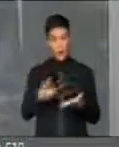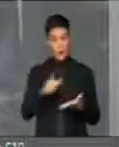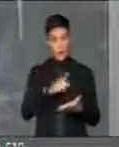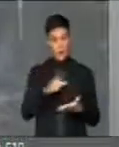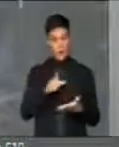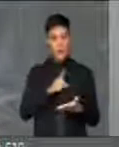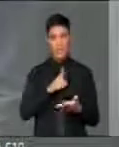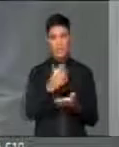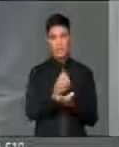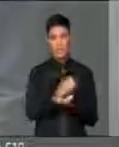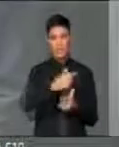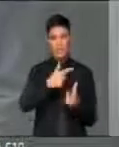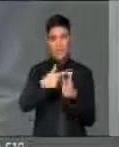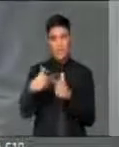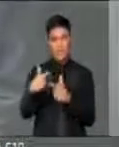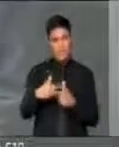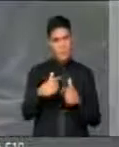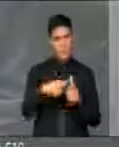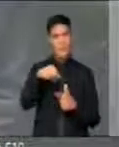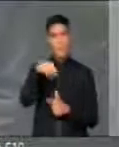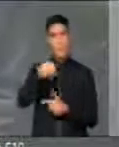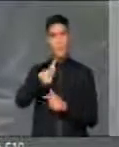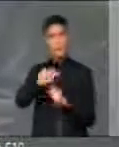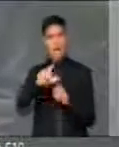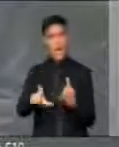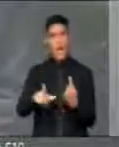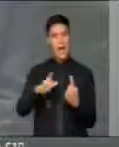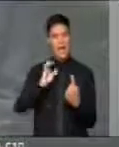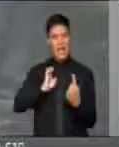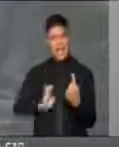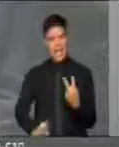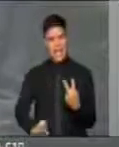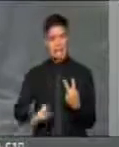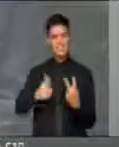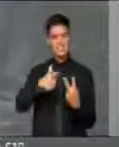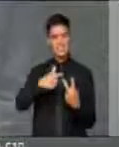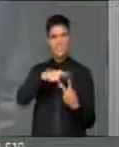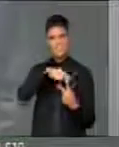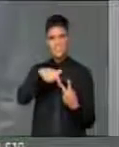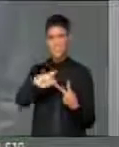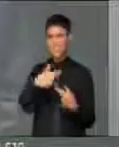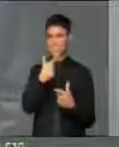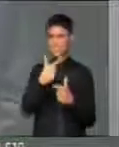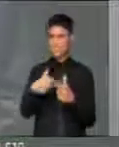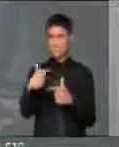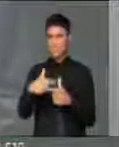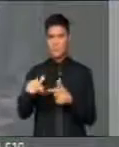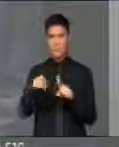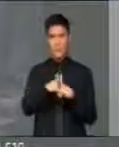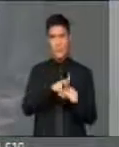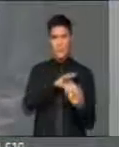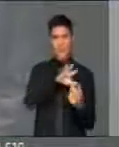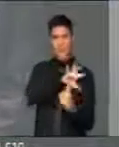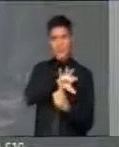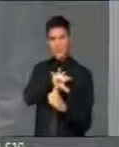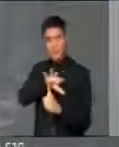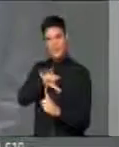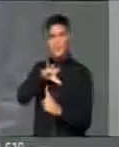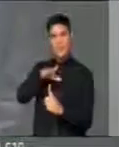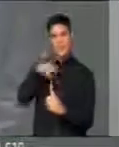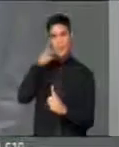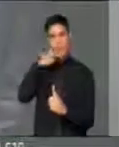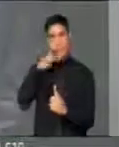várias crises, a crise moral e ética sem precedentes, com a grave repercussão na política e no ambiente